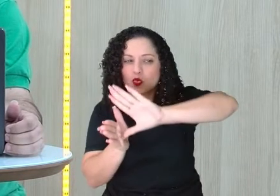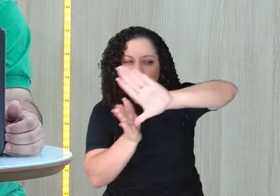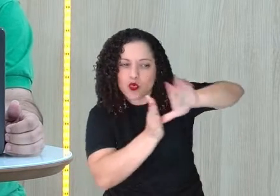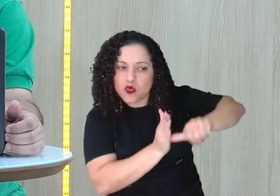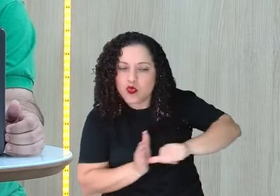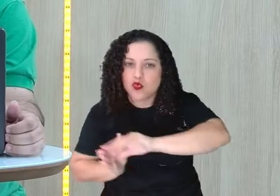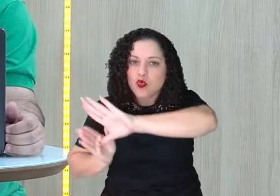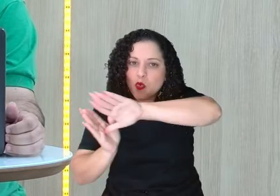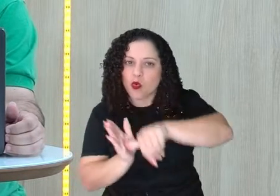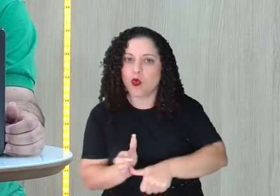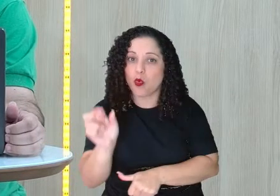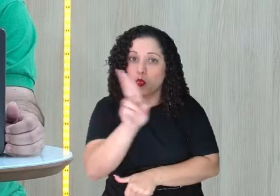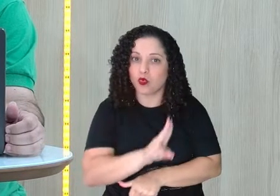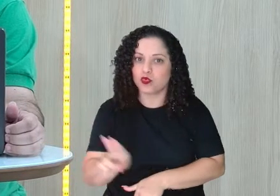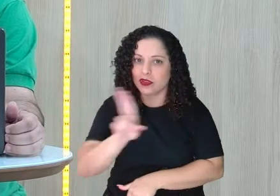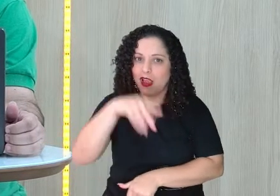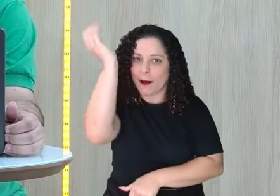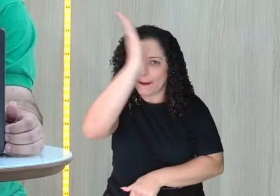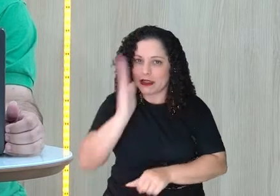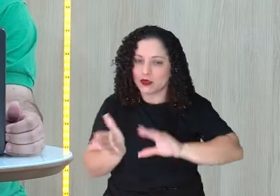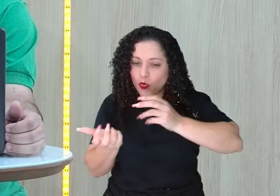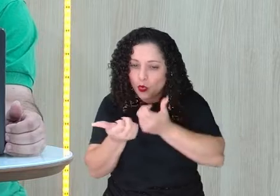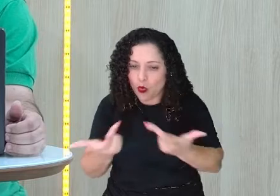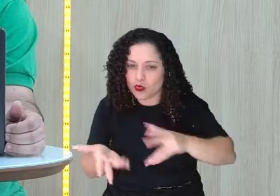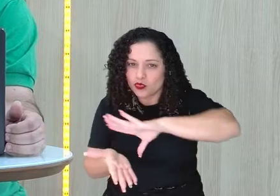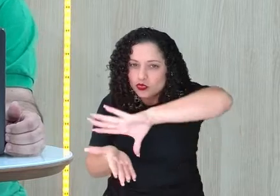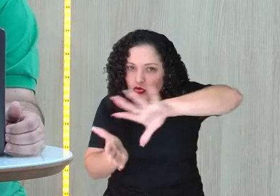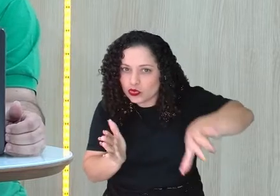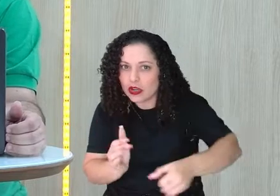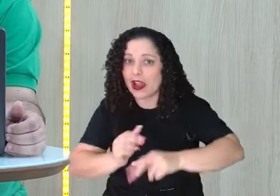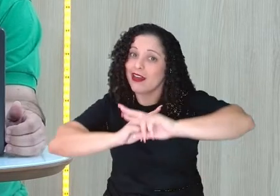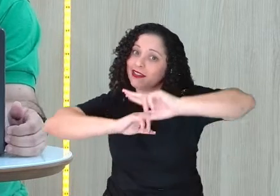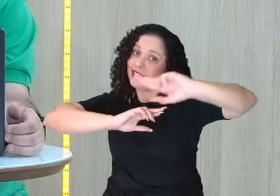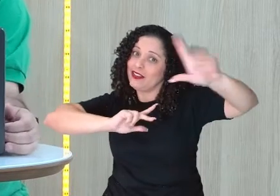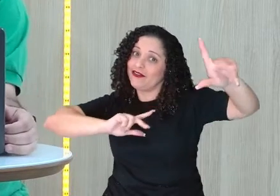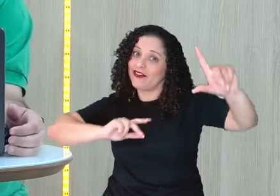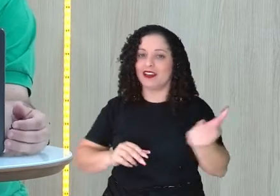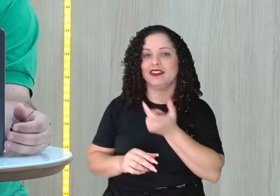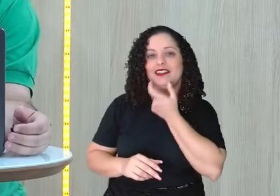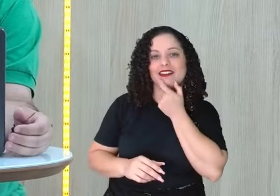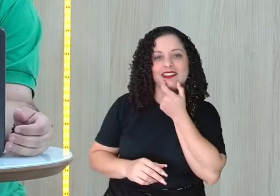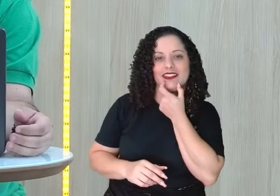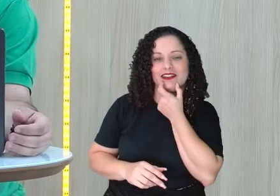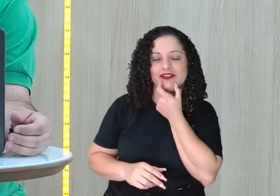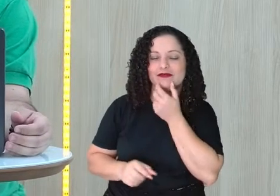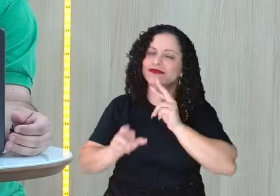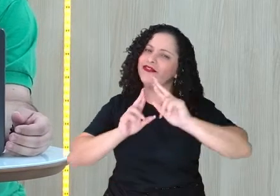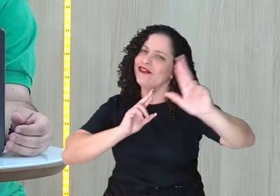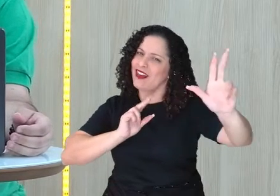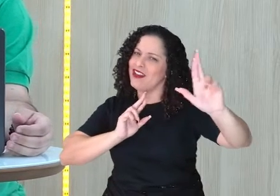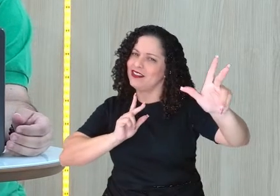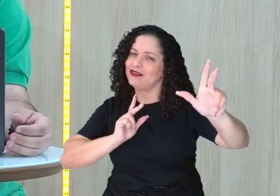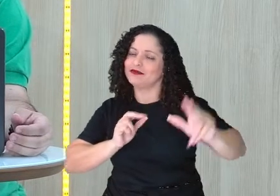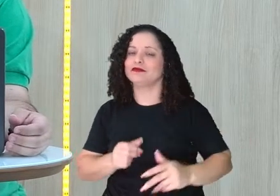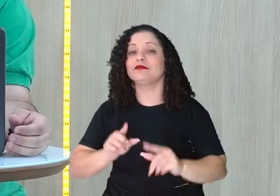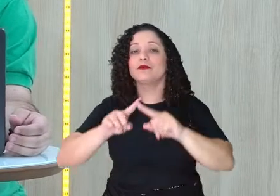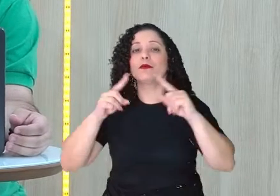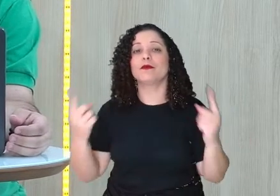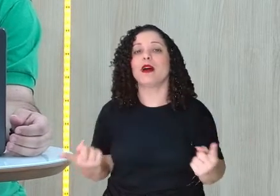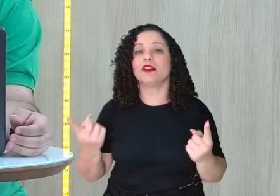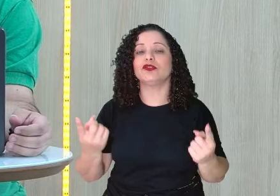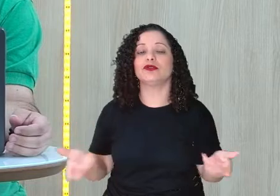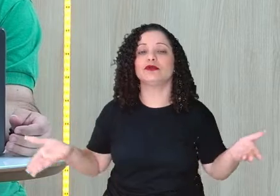de colônia de povoamento que vai acontecer com as 13 colônias inglesas. Exato. Porém, a gente